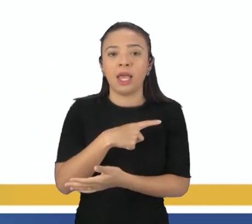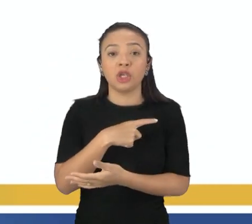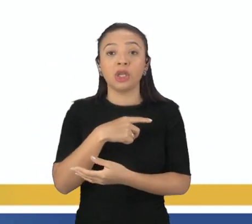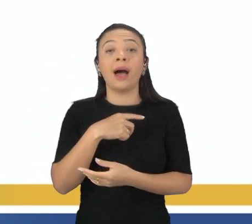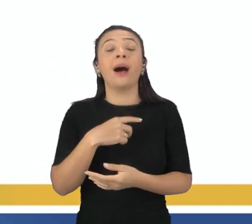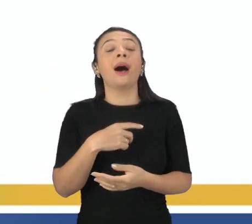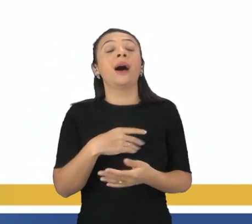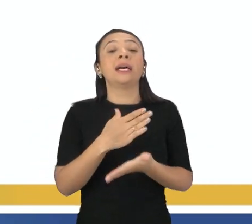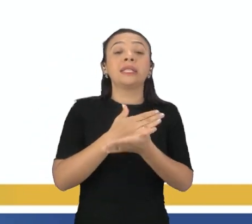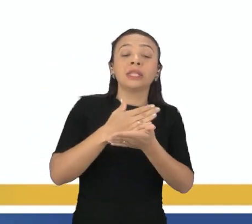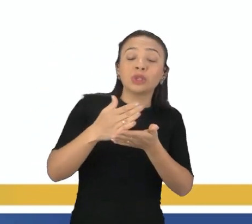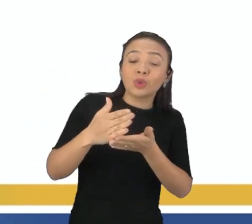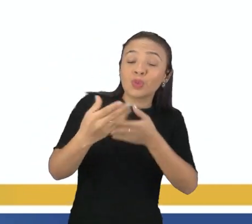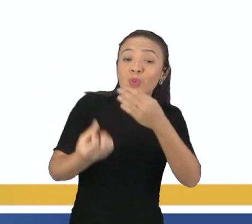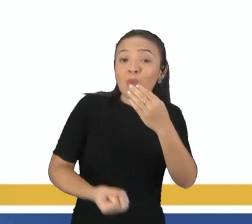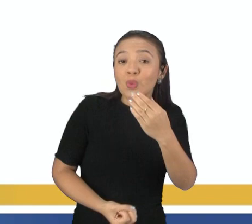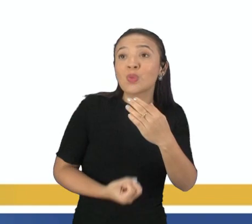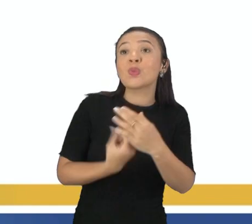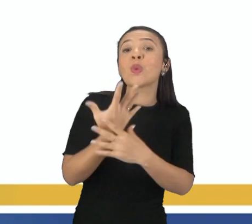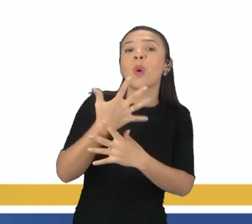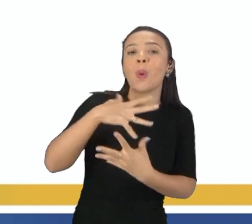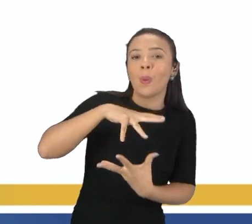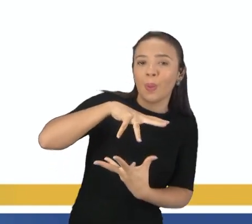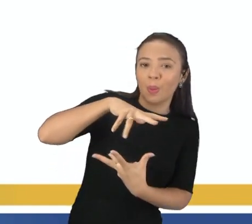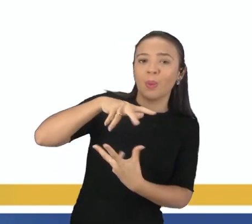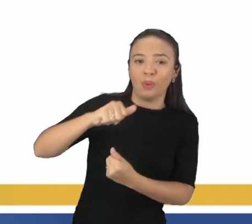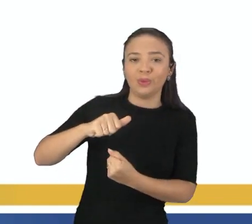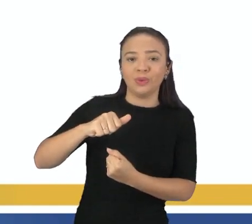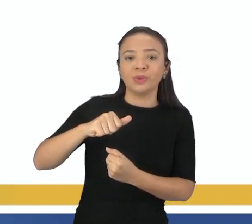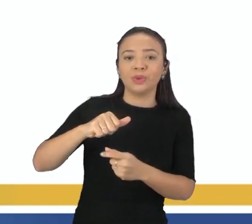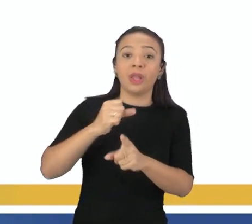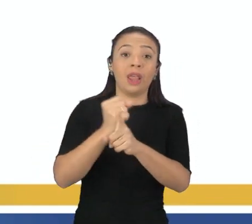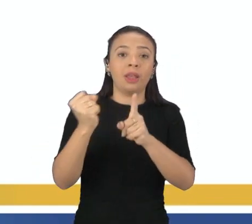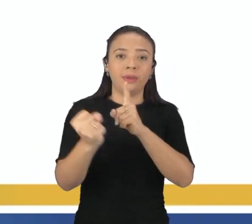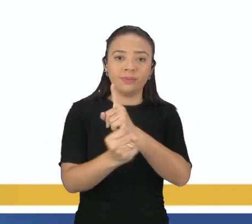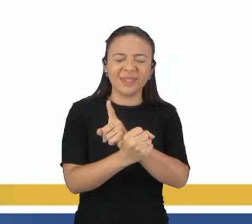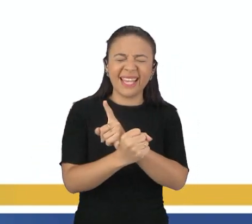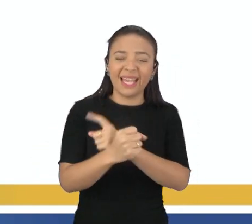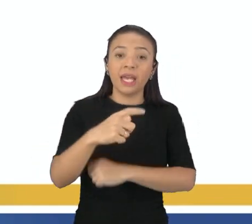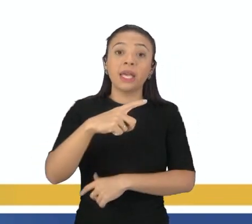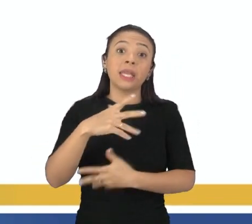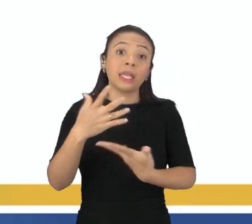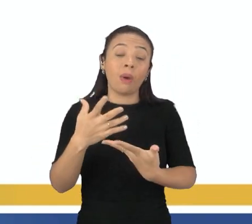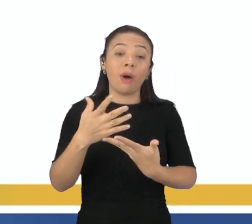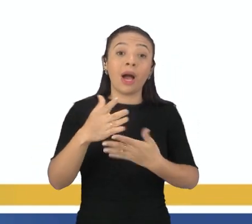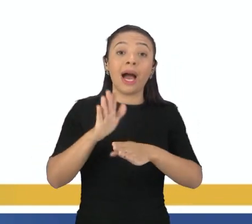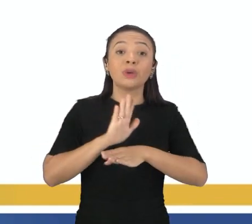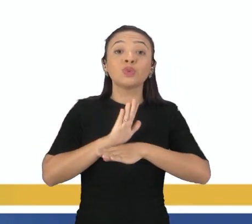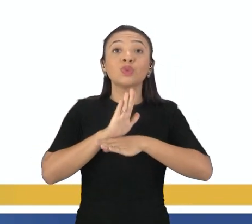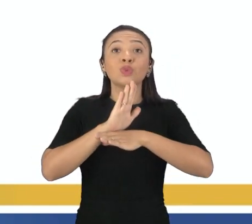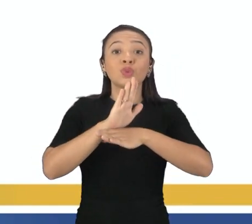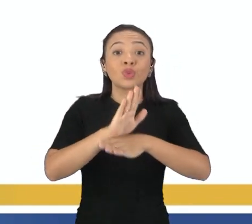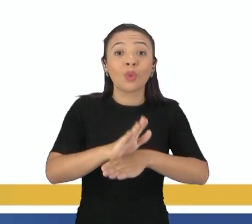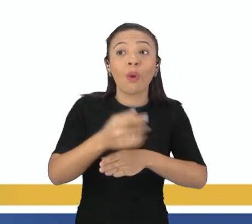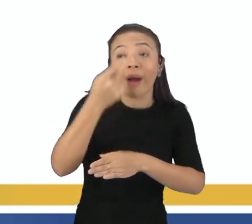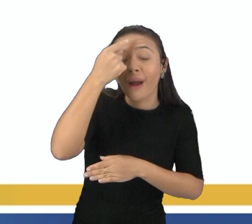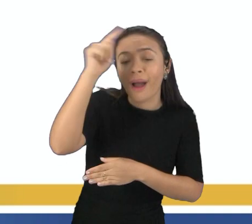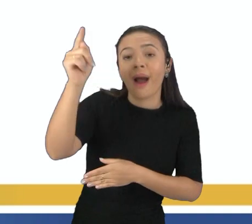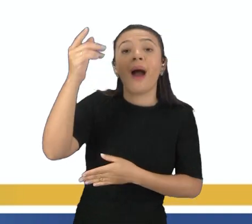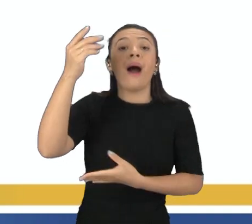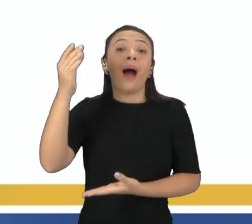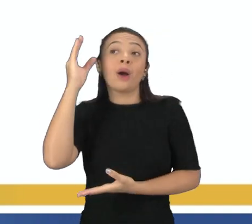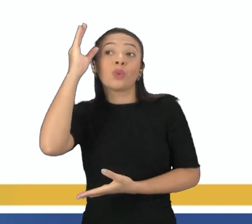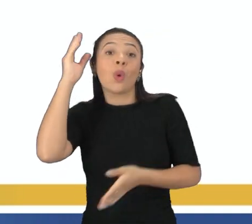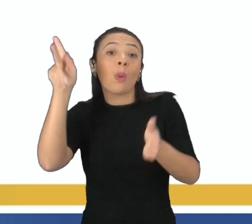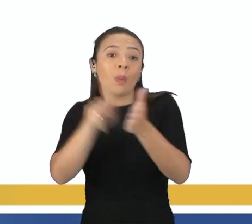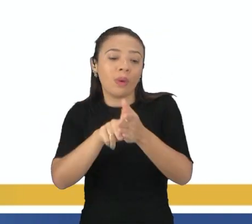origem da civilização, desempenhando papel importante na criação da cultura popular, diferentes em cada